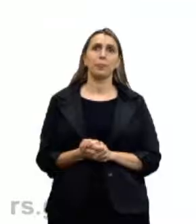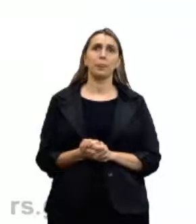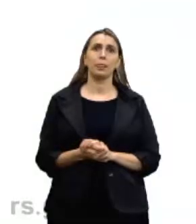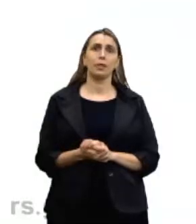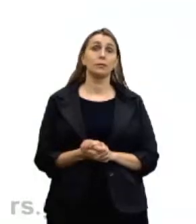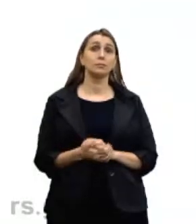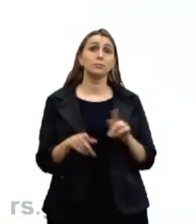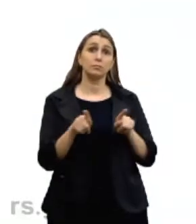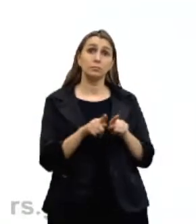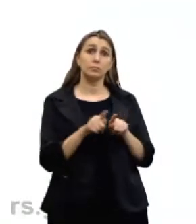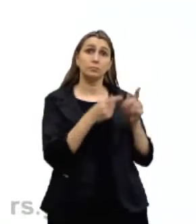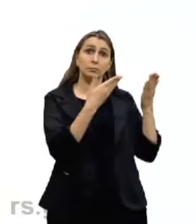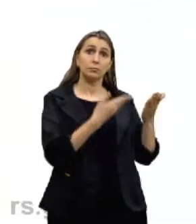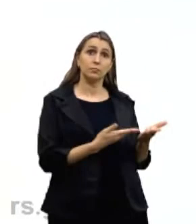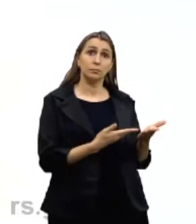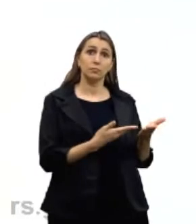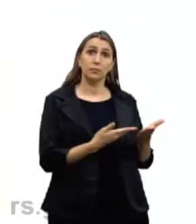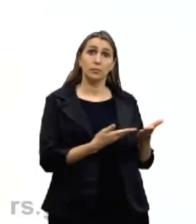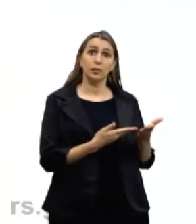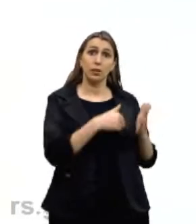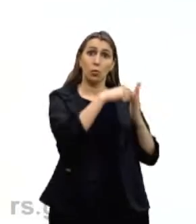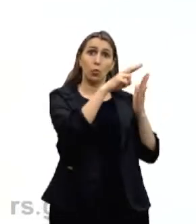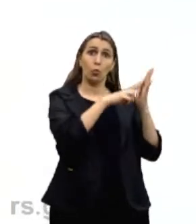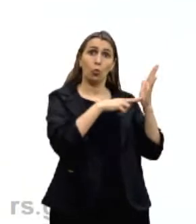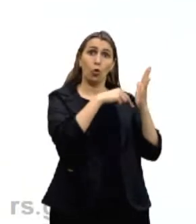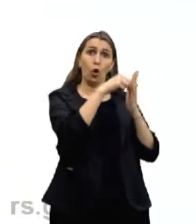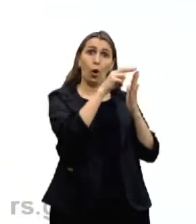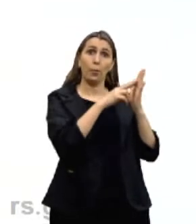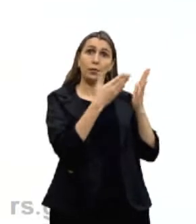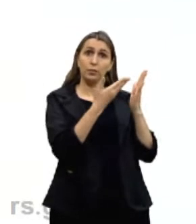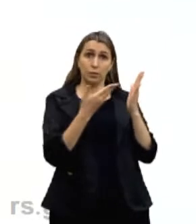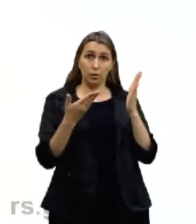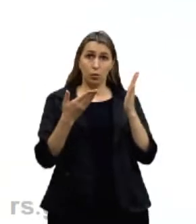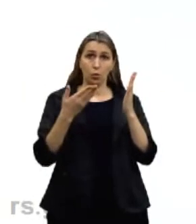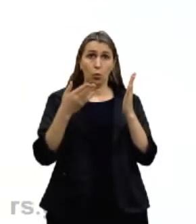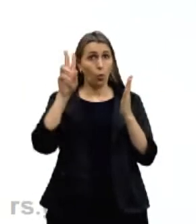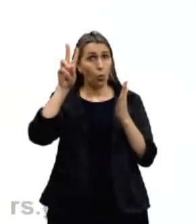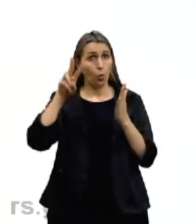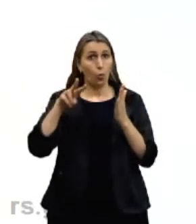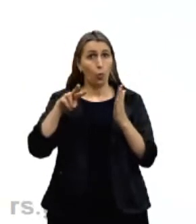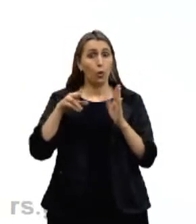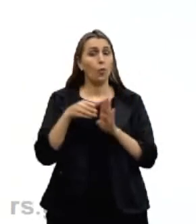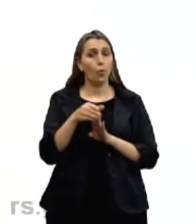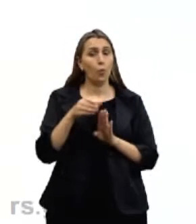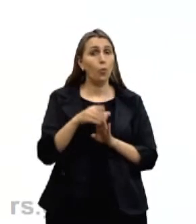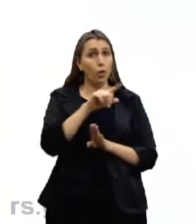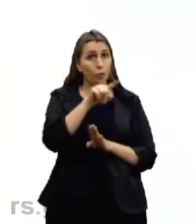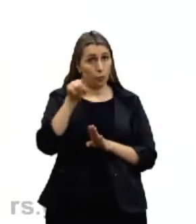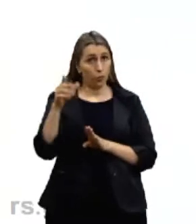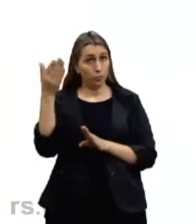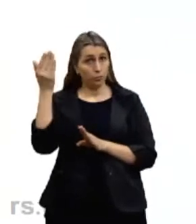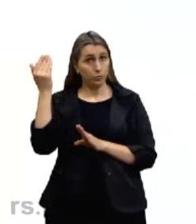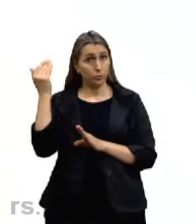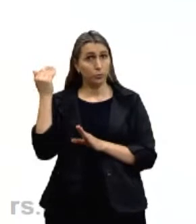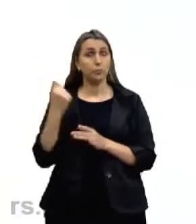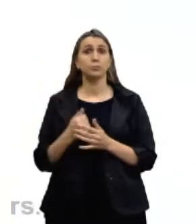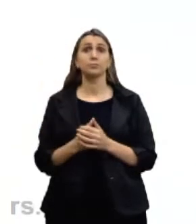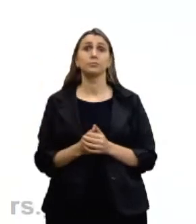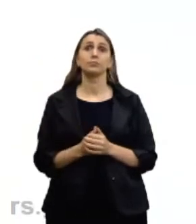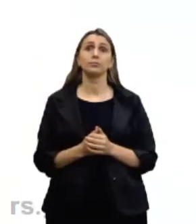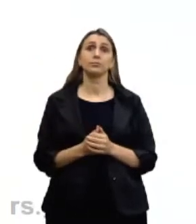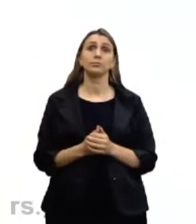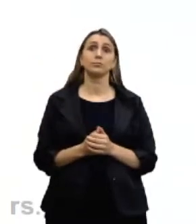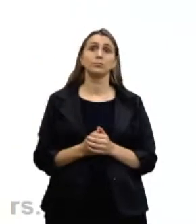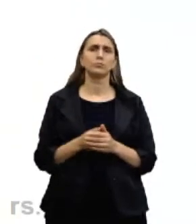e aqui a gente tem uma obra se vocês quiserem dar uma olhada nessa época eu aconselho muito vocês a